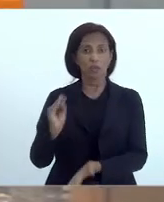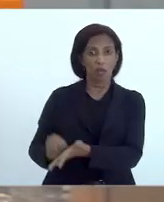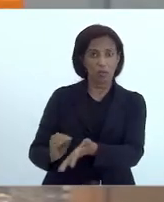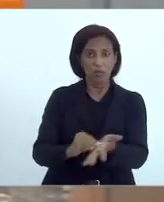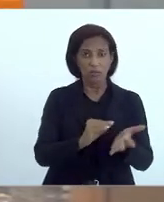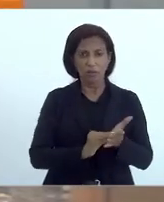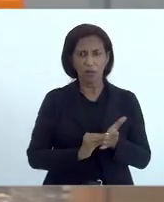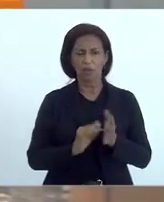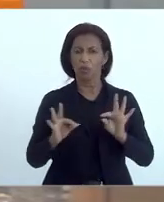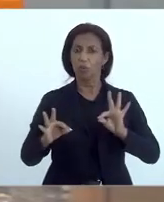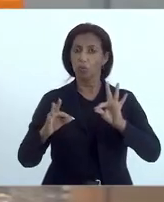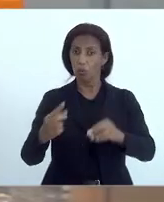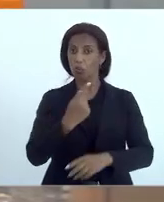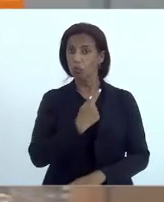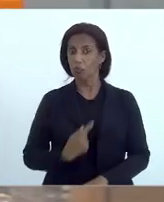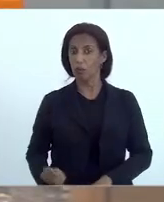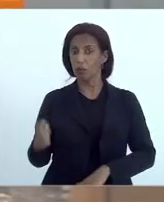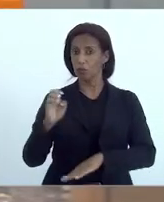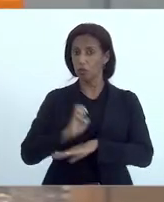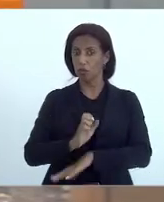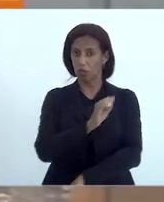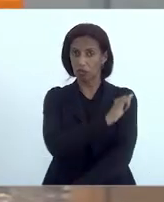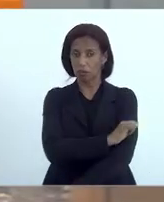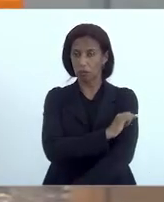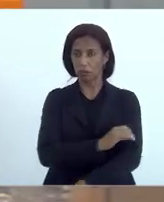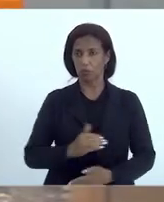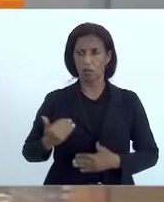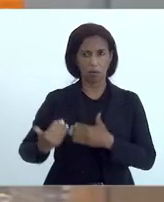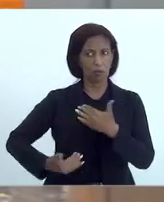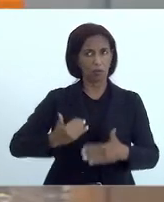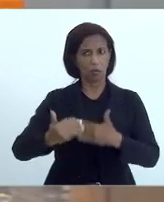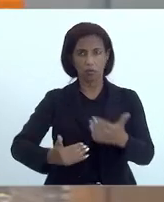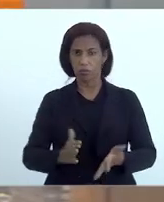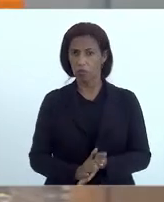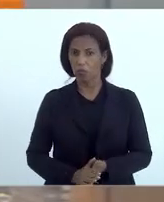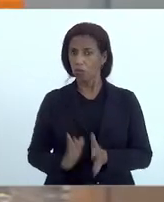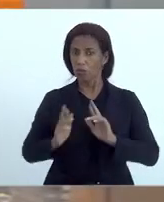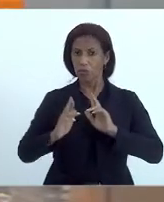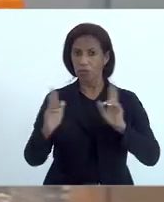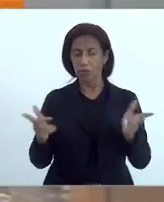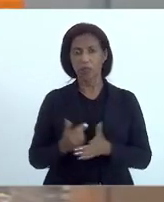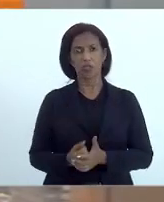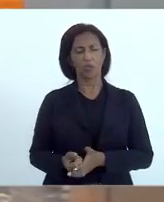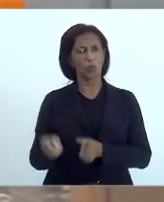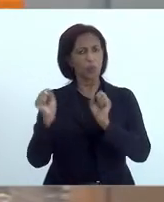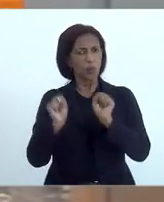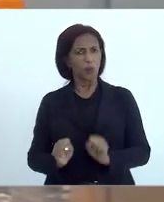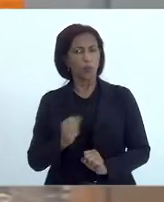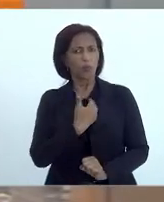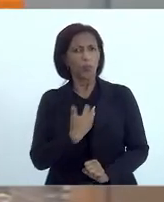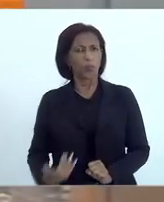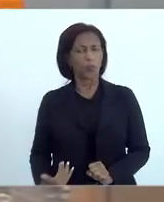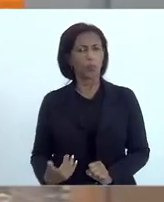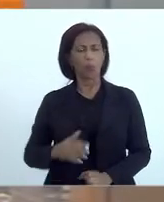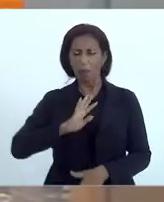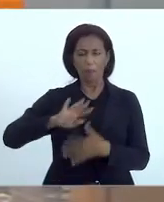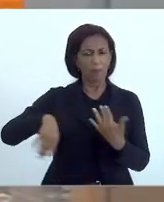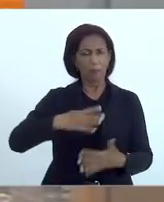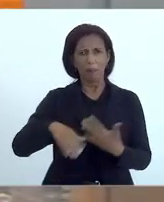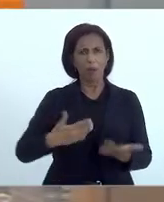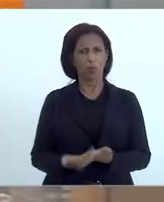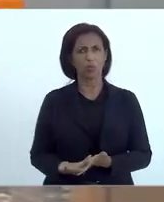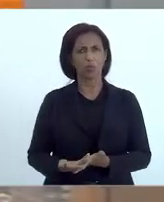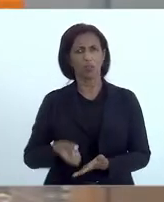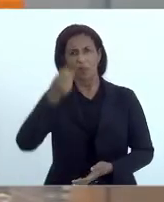deficiências todo o Governo do Estado do Rio de Janeiro ao longo da a moeda que o resultado não o poder público de um modo geral bagunça